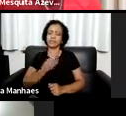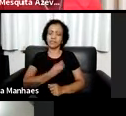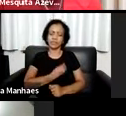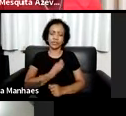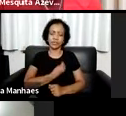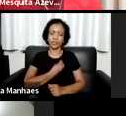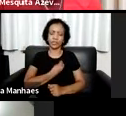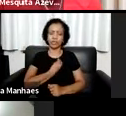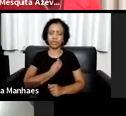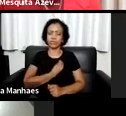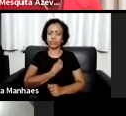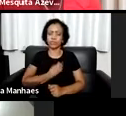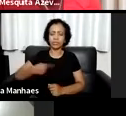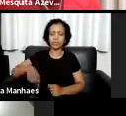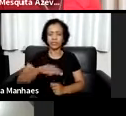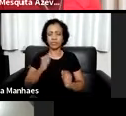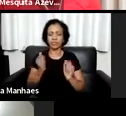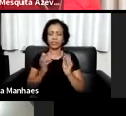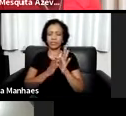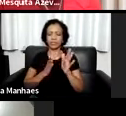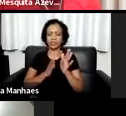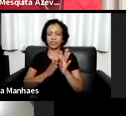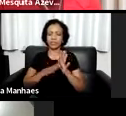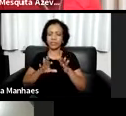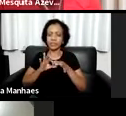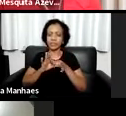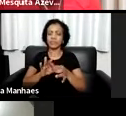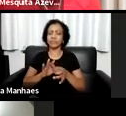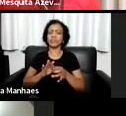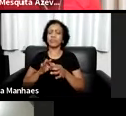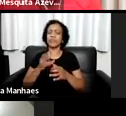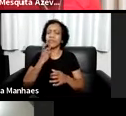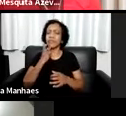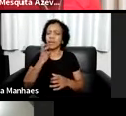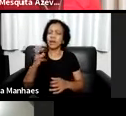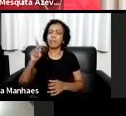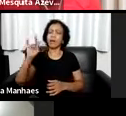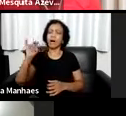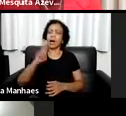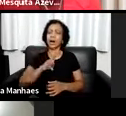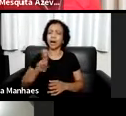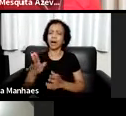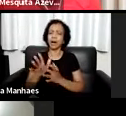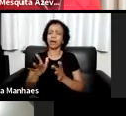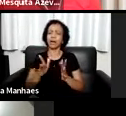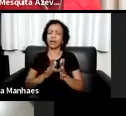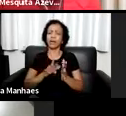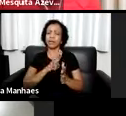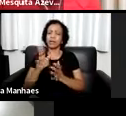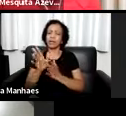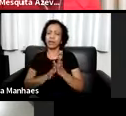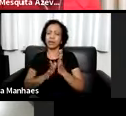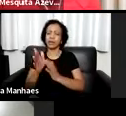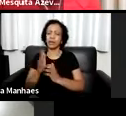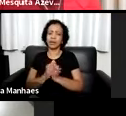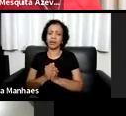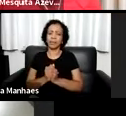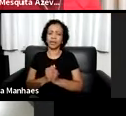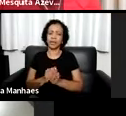teu louvor, para a tua glória. Sara, Pai, o nosso povo, em nome de Jesus.